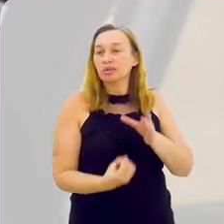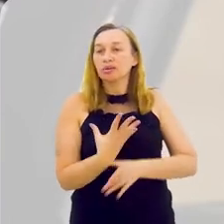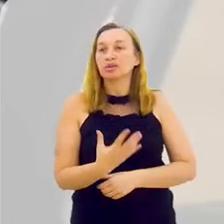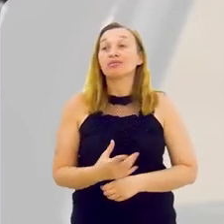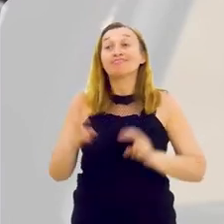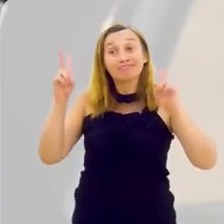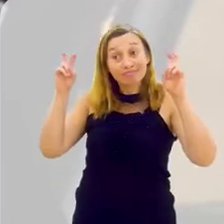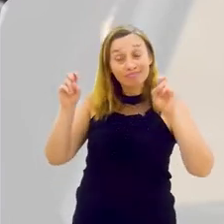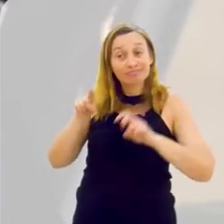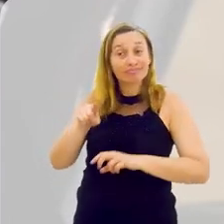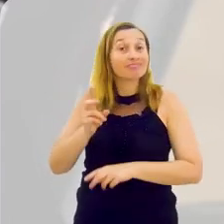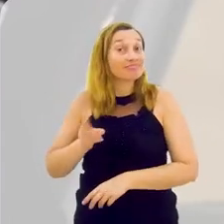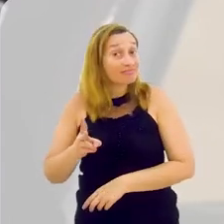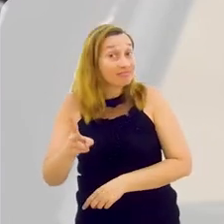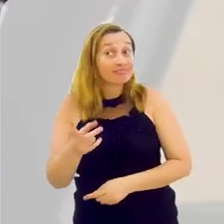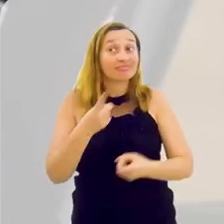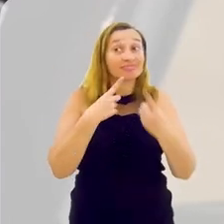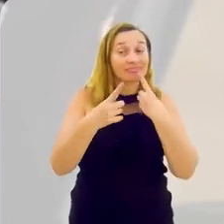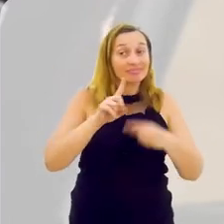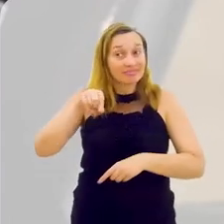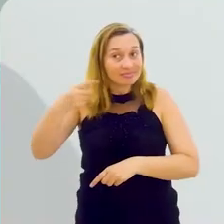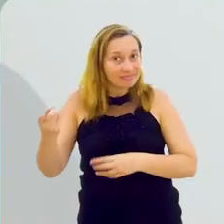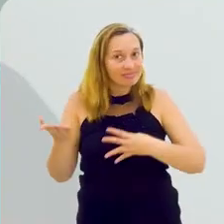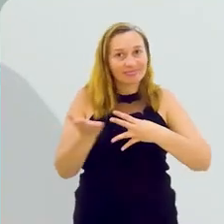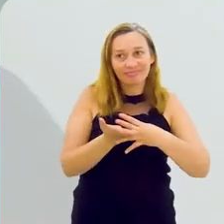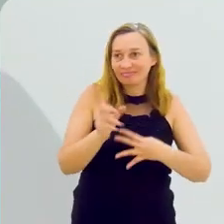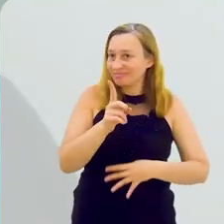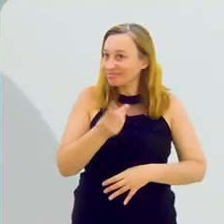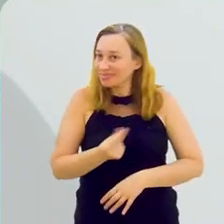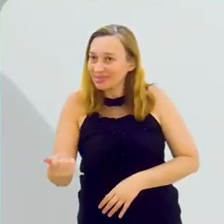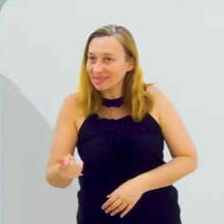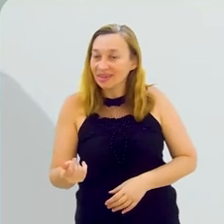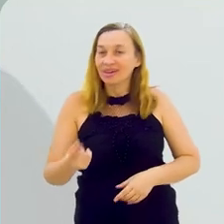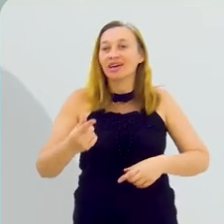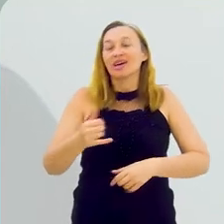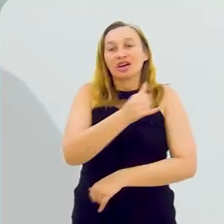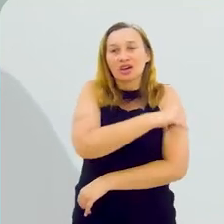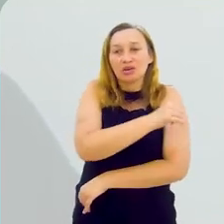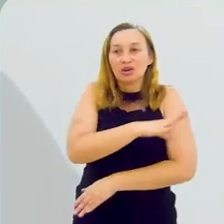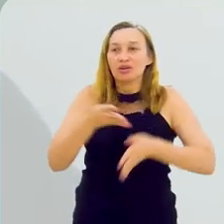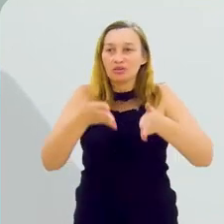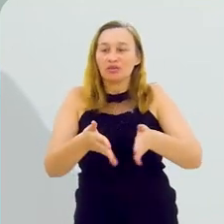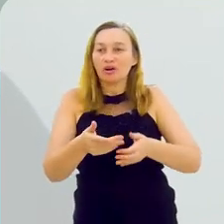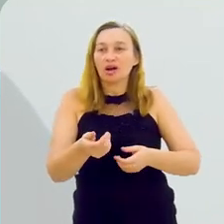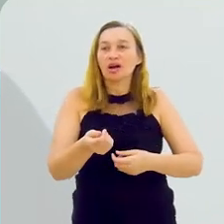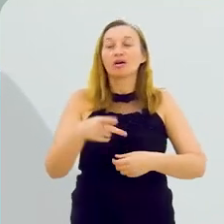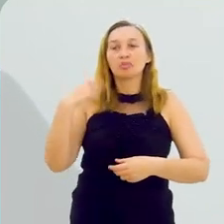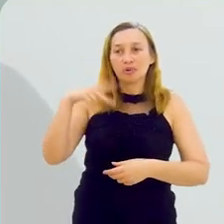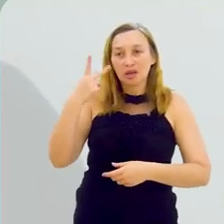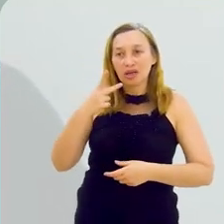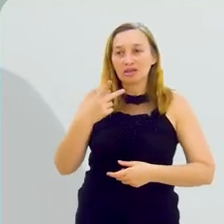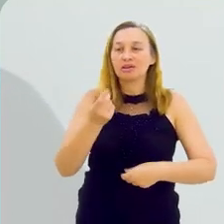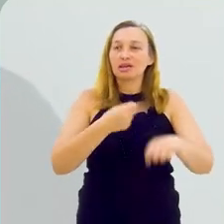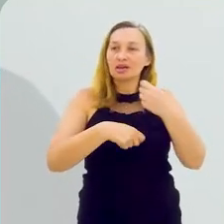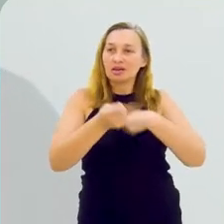convergência setorial, do encadeamento produtivo. Temas esses que a gente vai continuar discutindo no próximo bloco, não saia